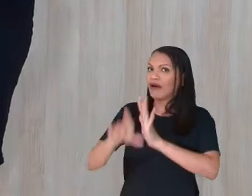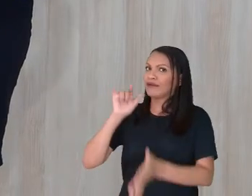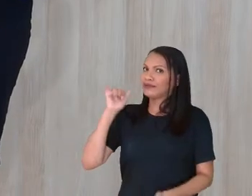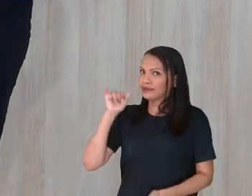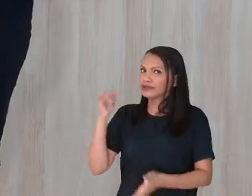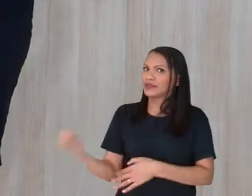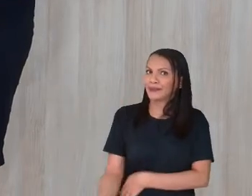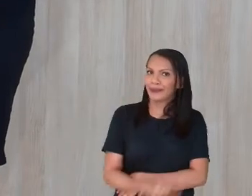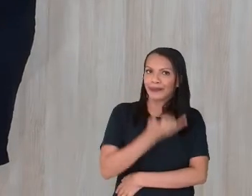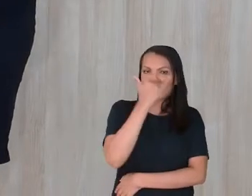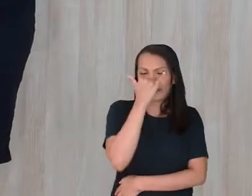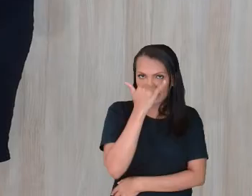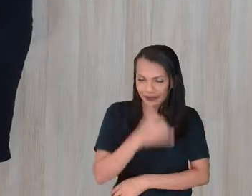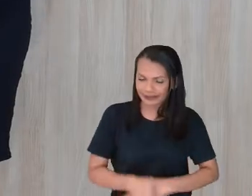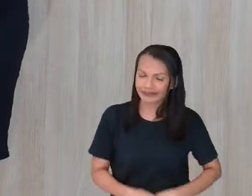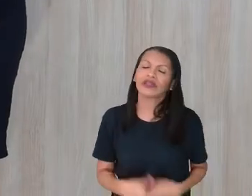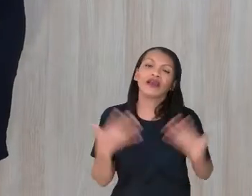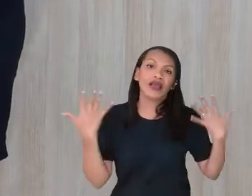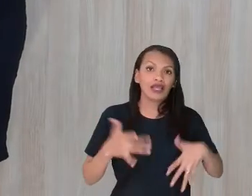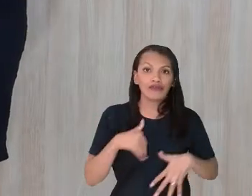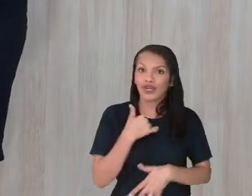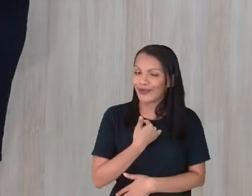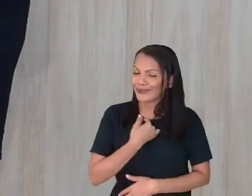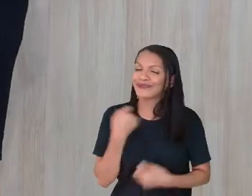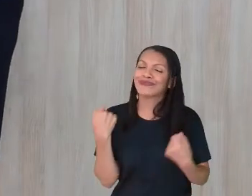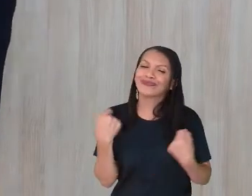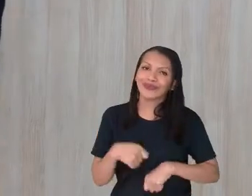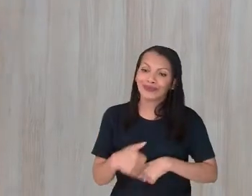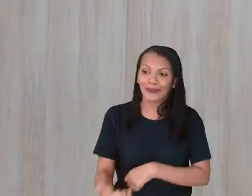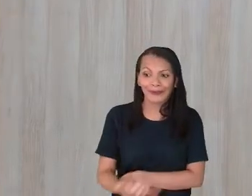a gente ainda, né, aprenda pela dor também.